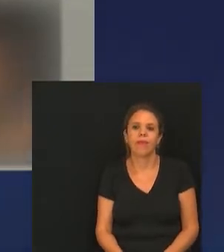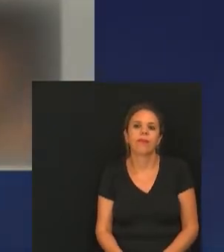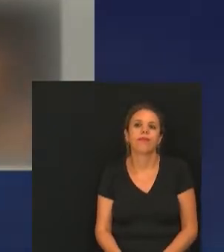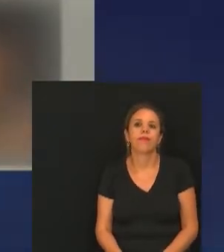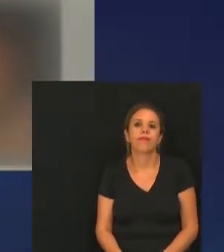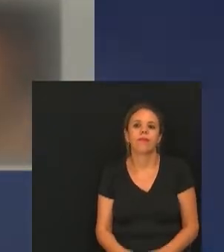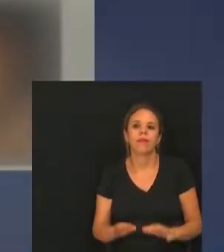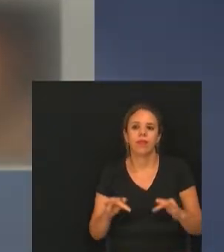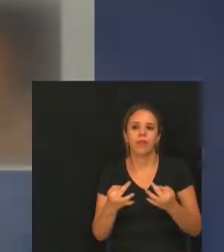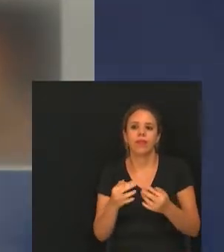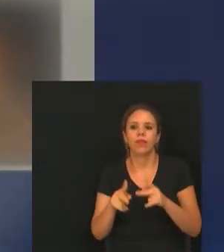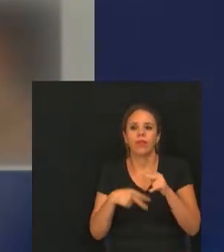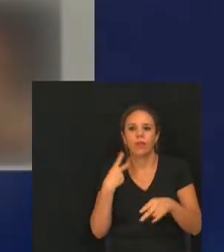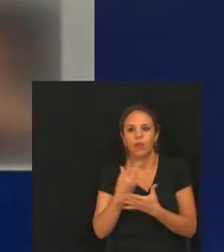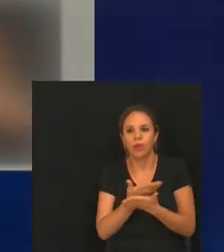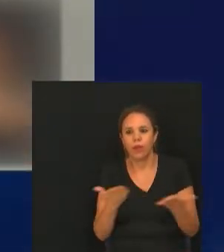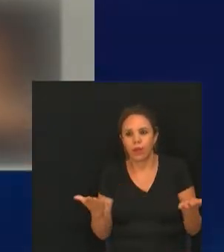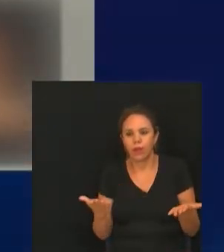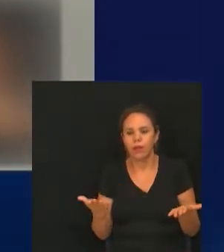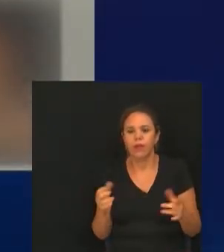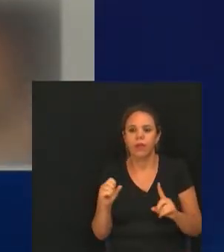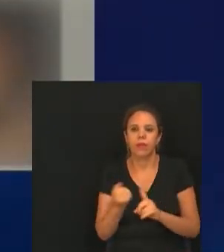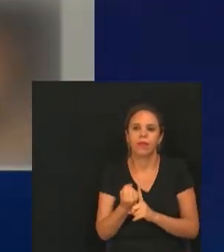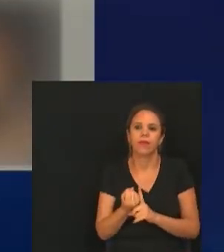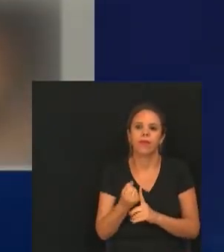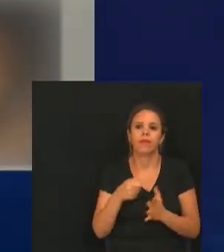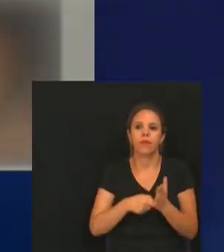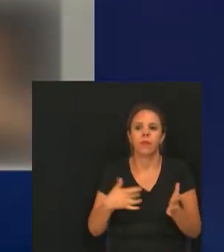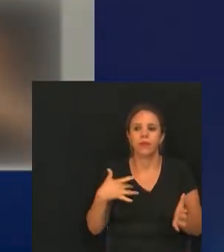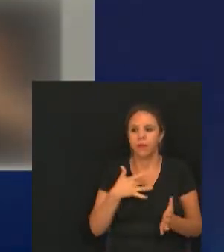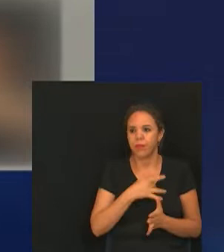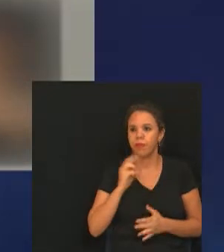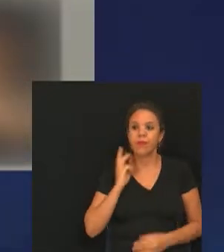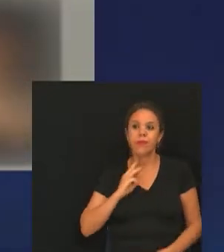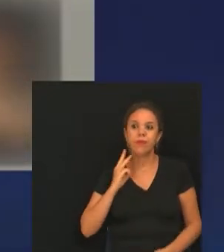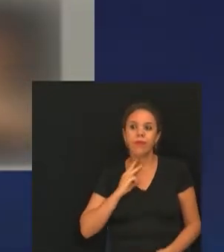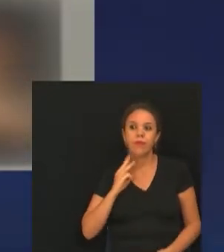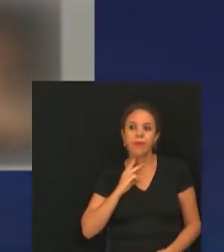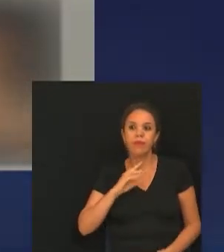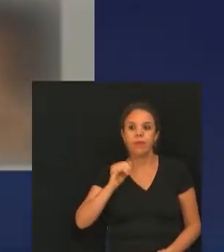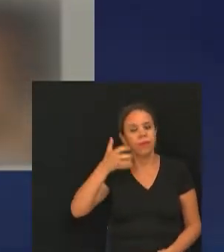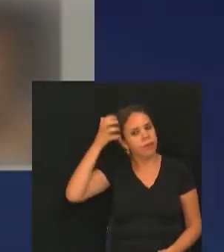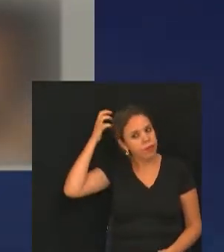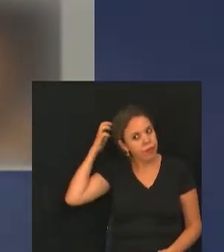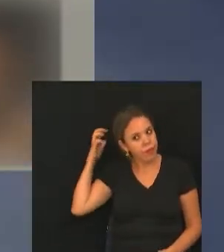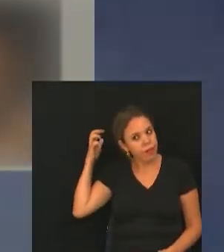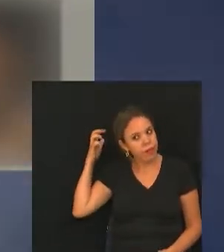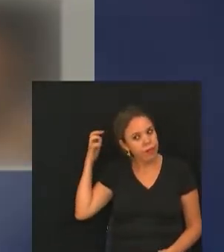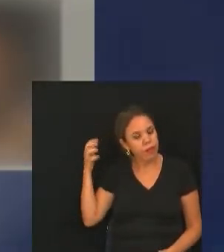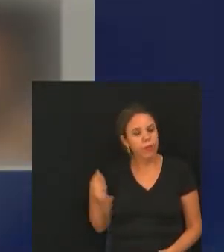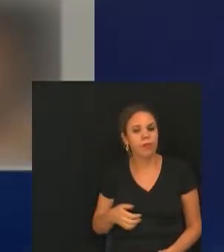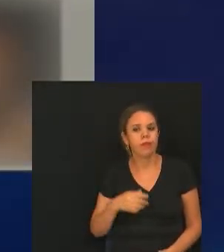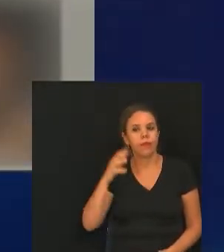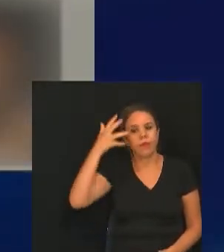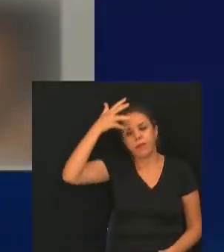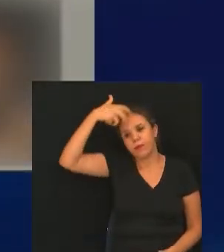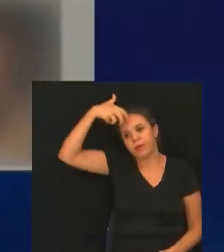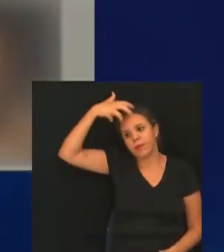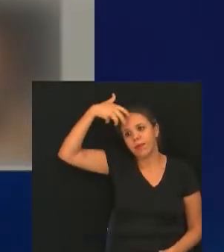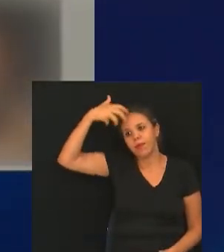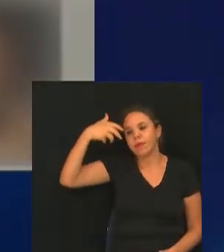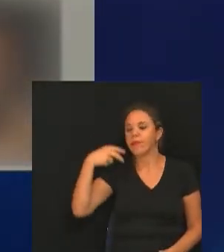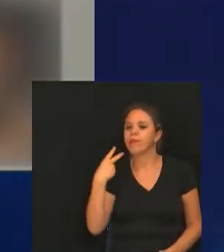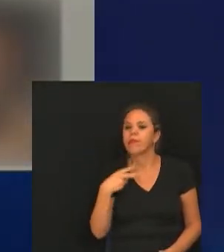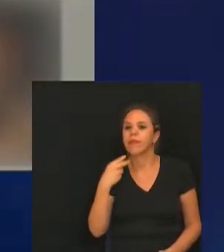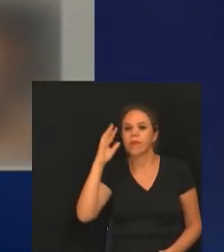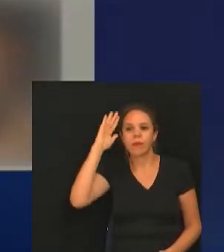pares da Comissão de Política Social e Saúde, Cecílio Santos, Jair da Farmácia, Rodrigo da Farmadic,